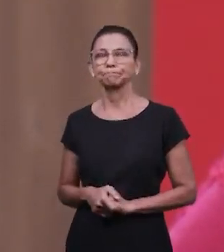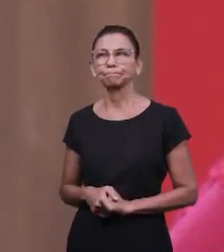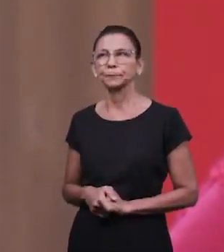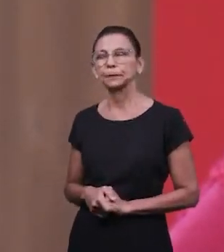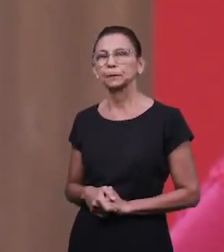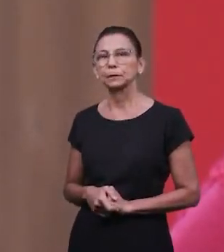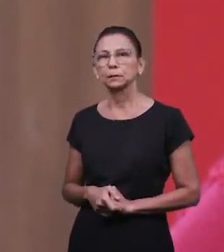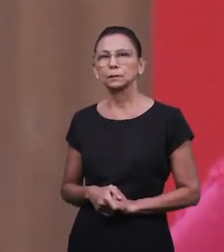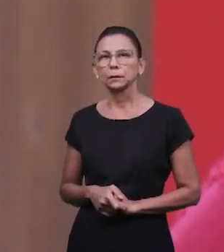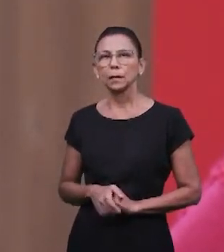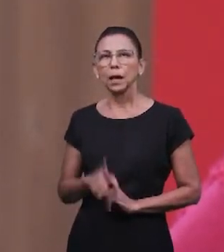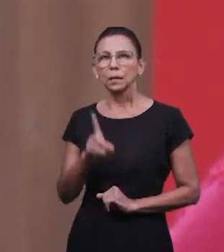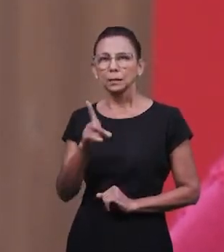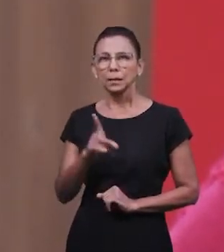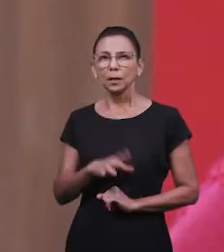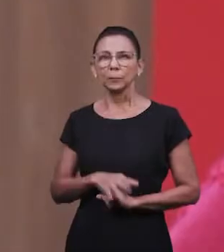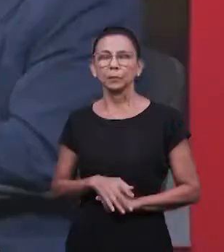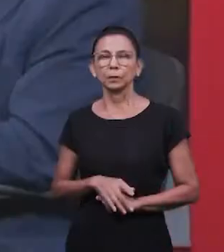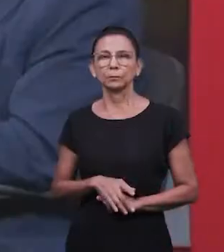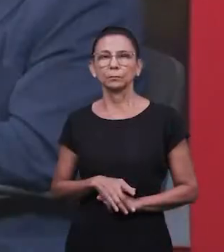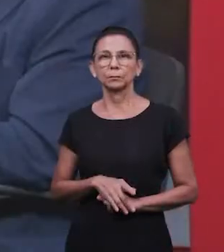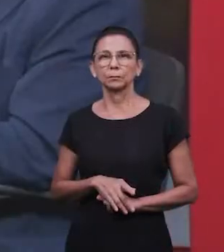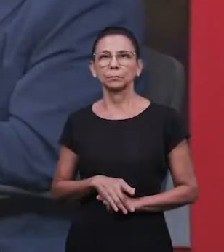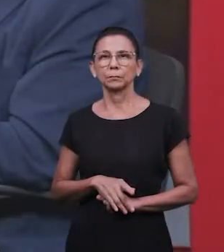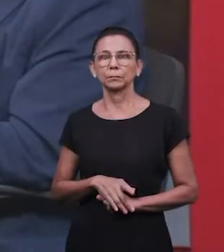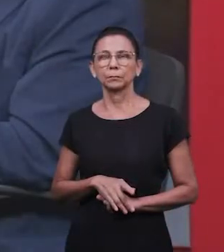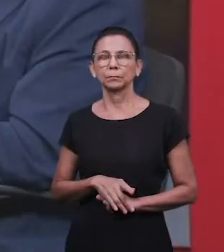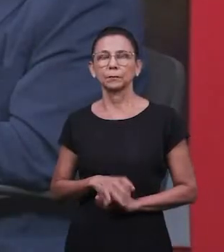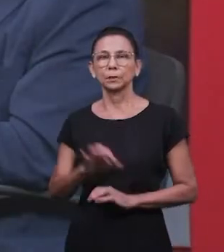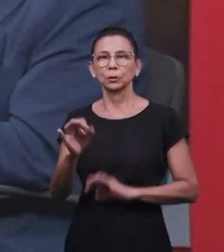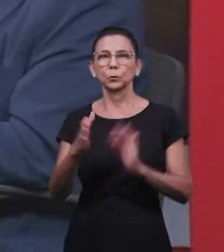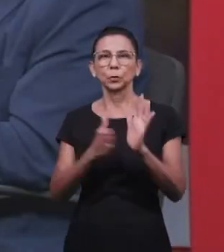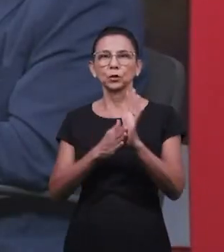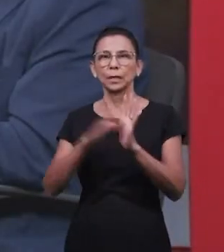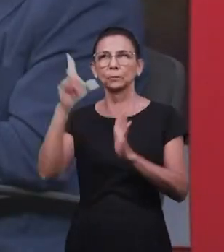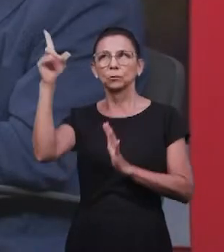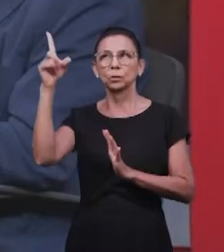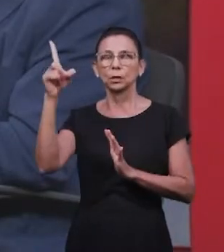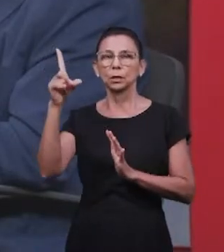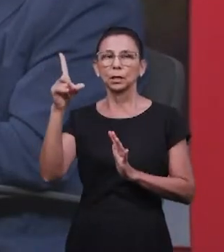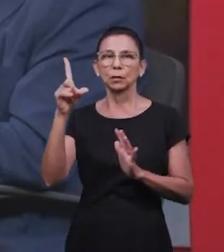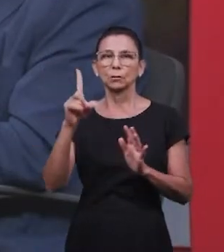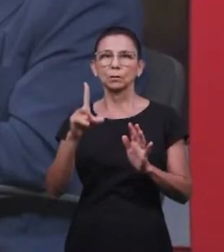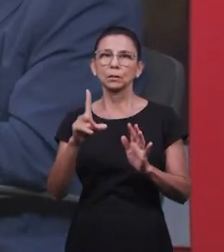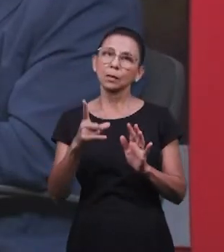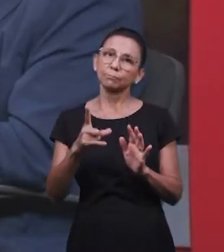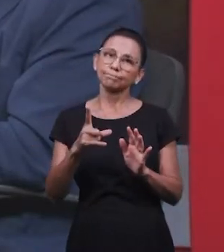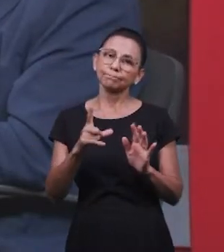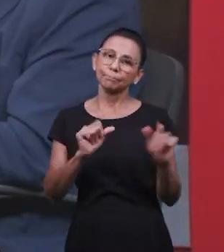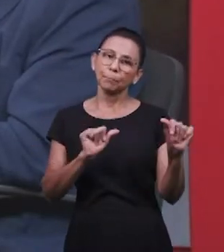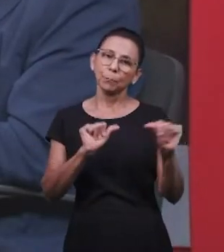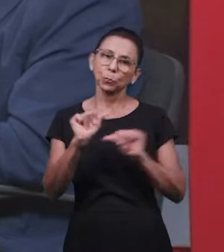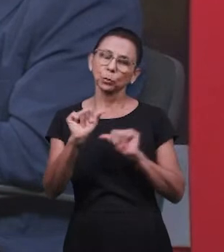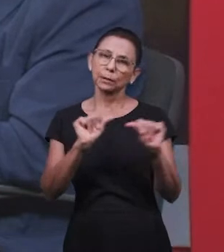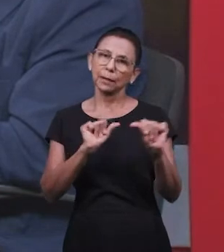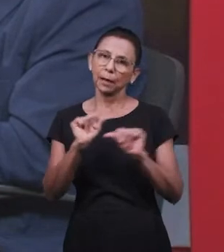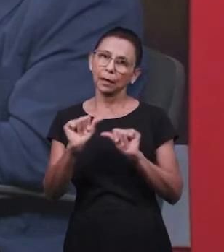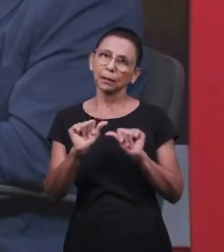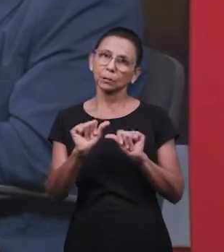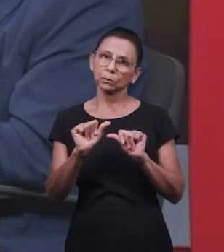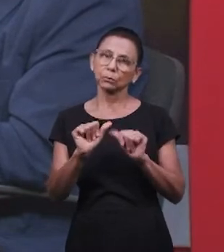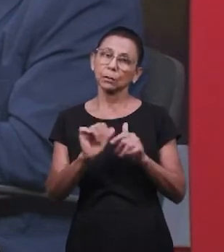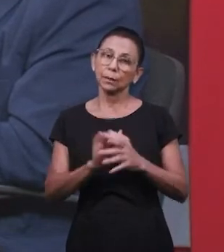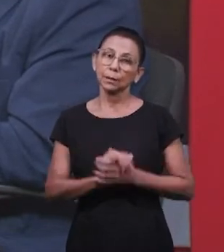perfeito do Senhor é alterado, há uma disfunção muito grande, especialmente na família. No programa passado, o pastor